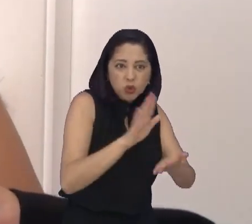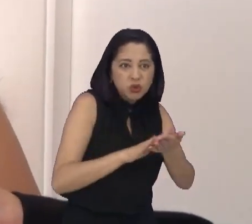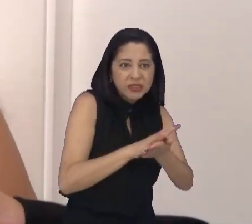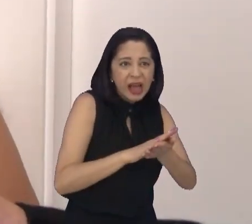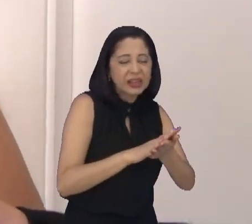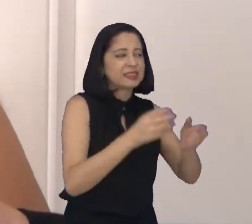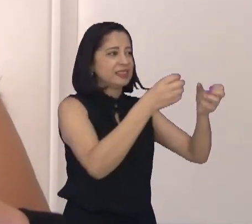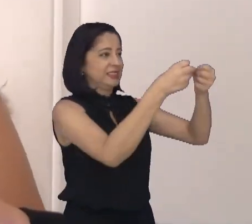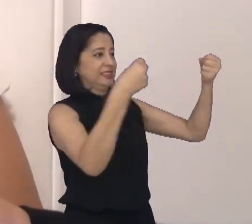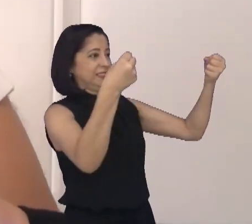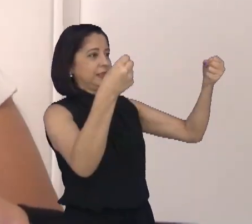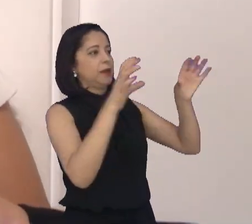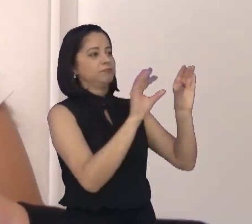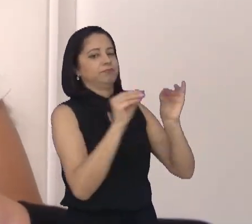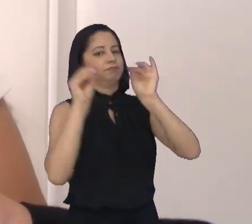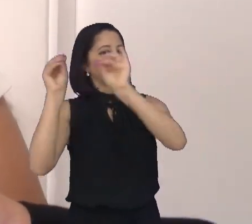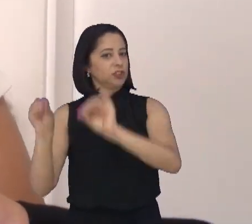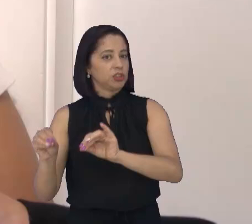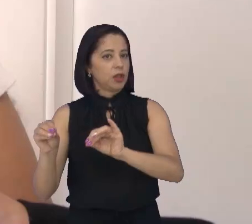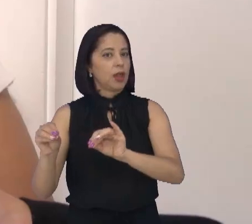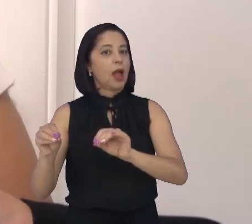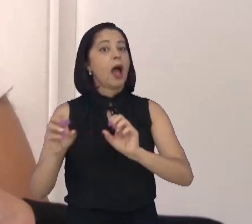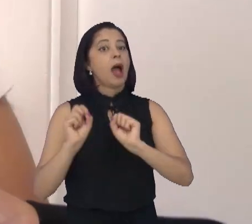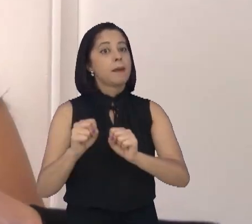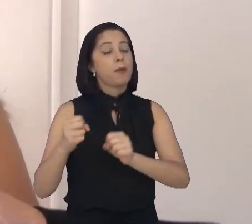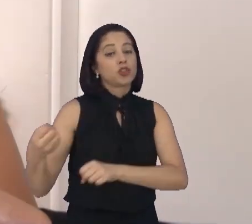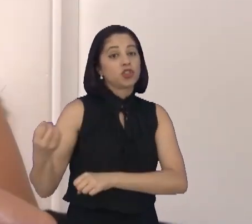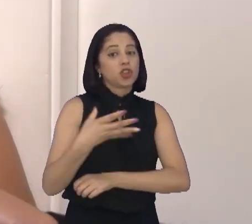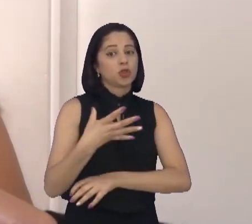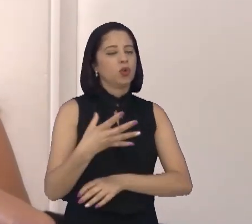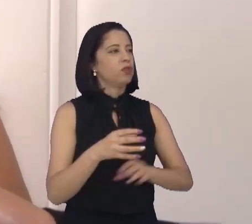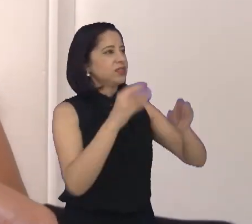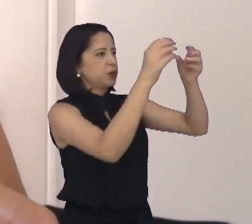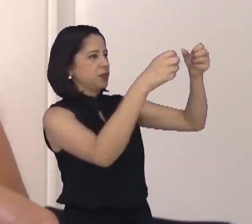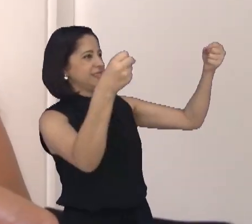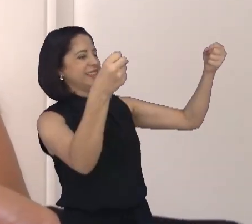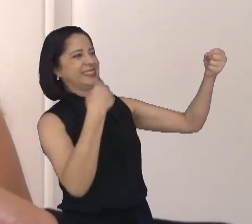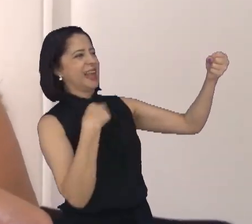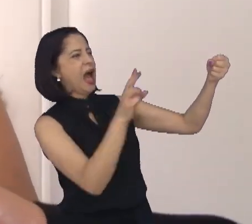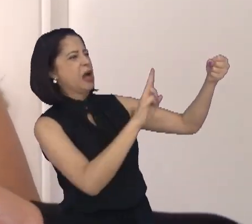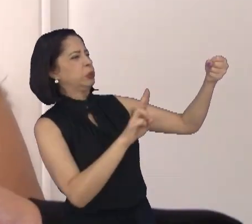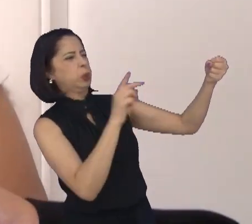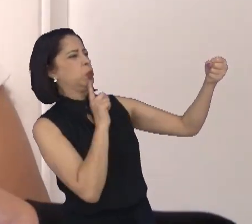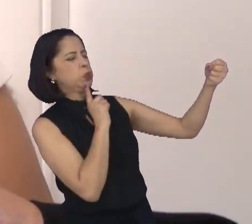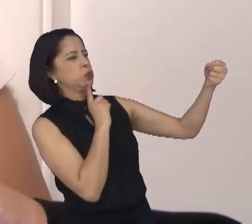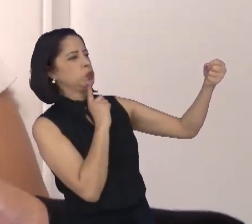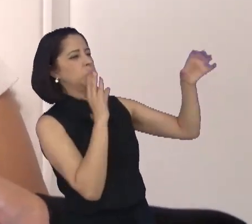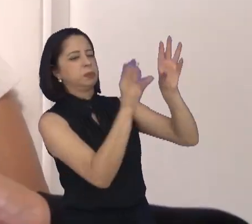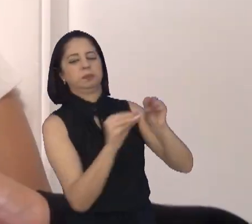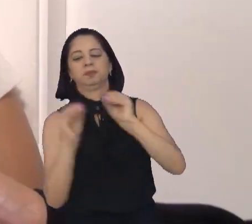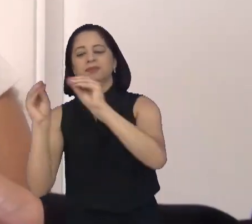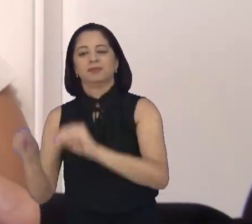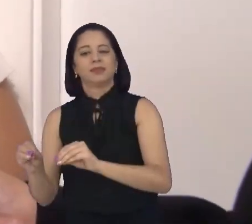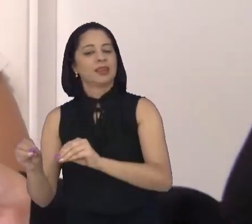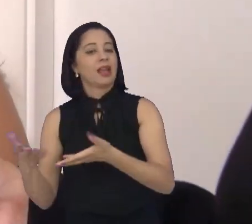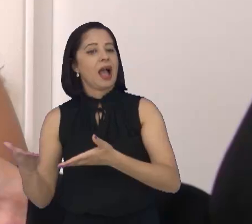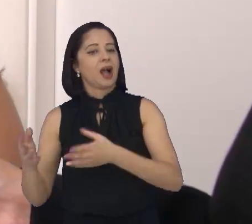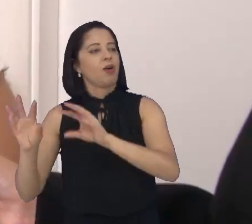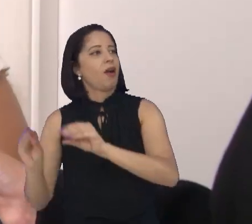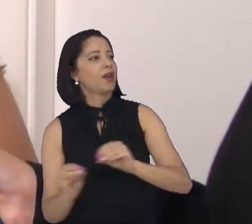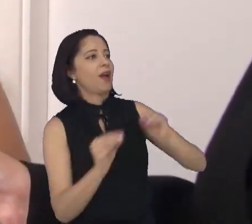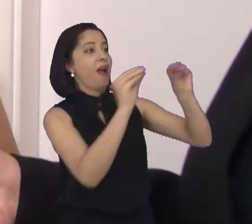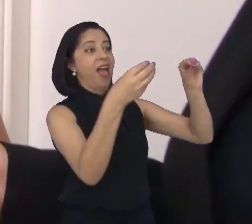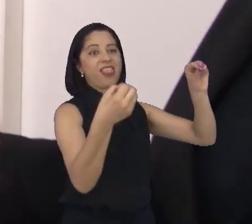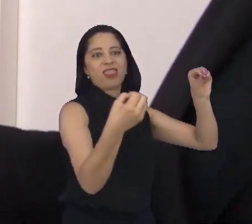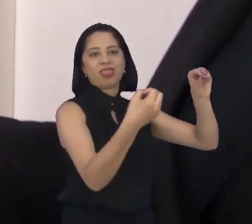dê espaço para coisas novas, né? Desapegue daquilo que você não usa e dê espaço, deixa fluir as coisas